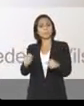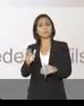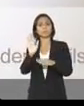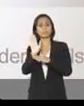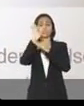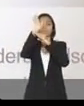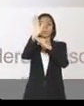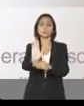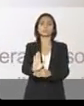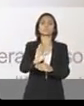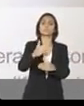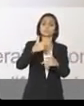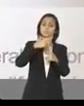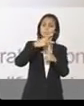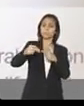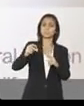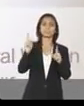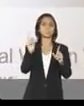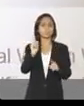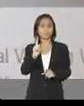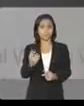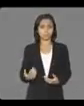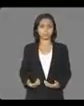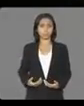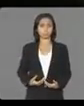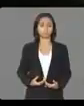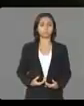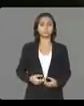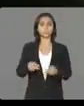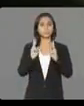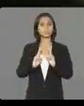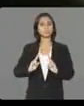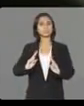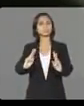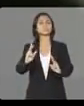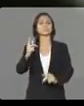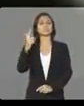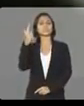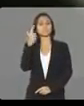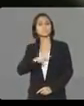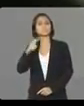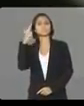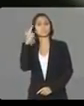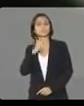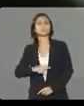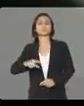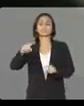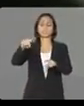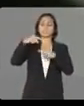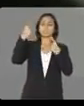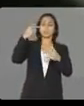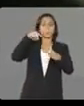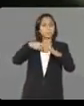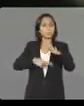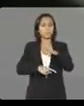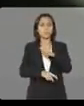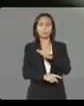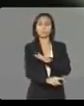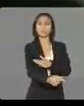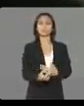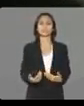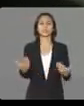o crime, recuou diante de ameaças. Eles conseguiram me intimidar. Isso me fere